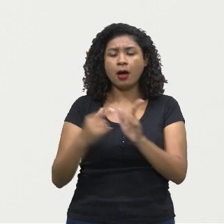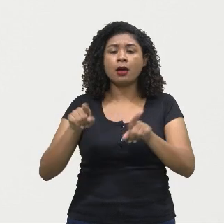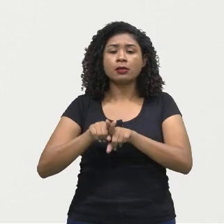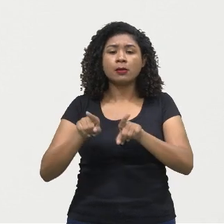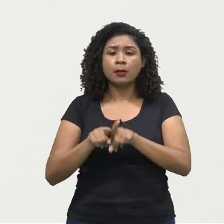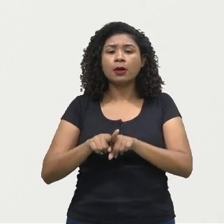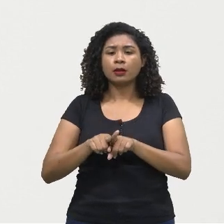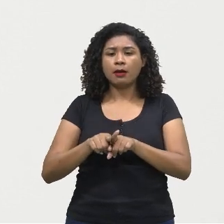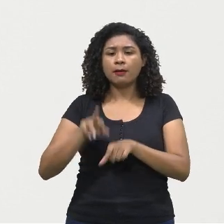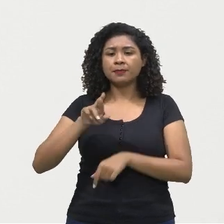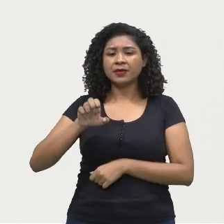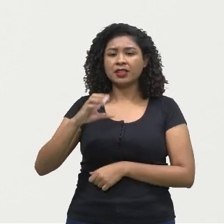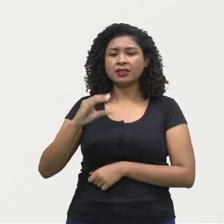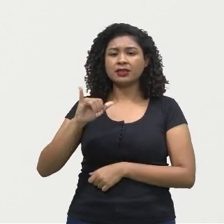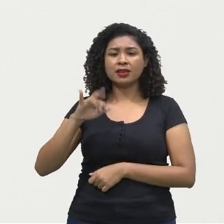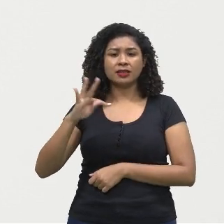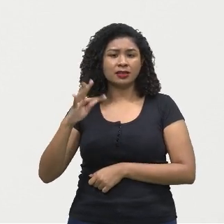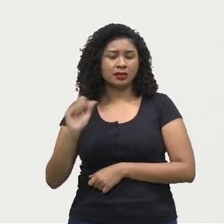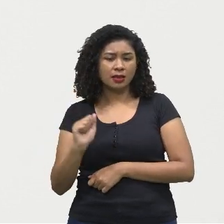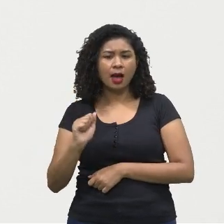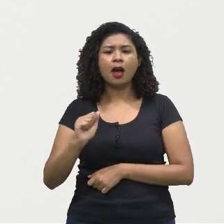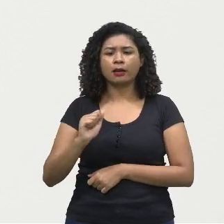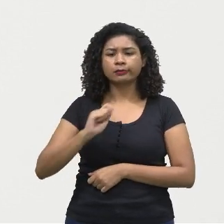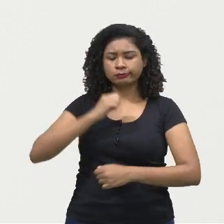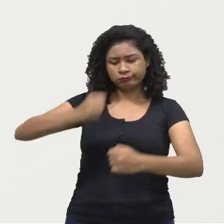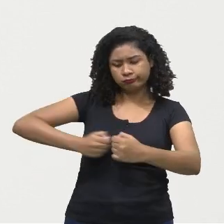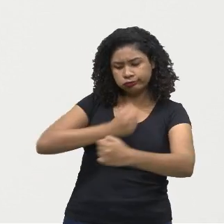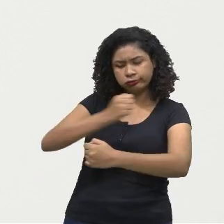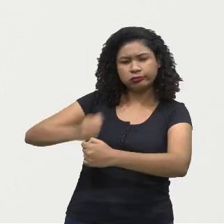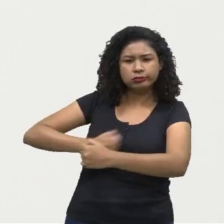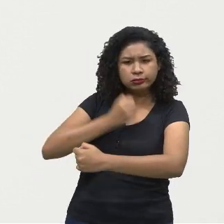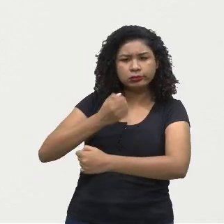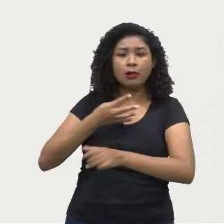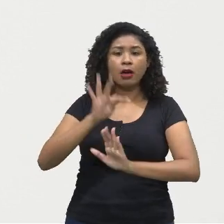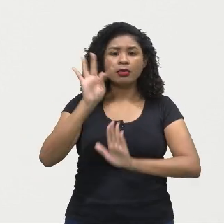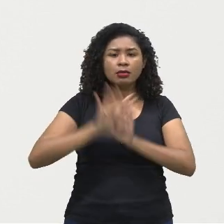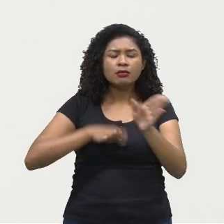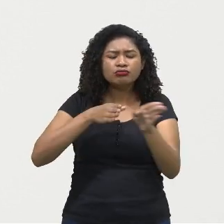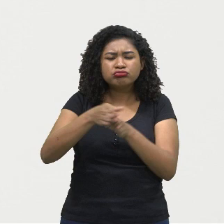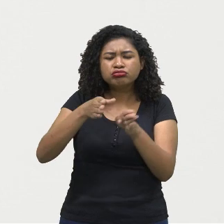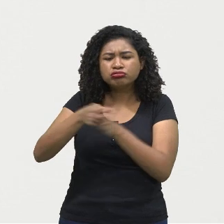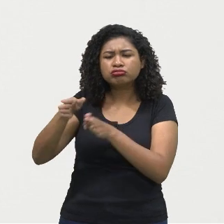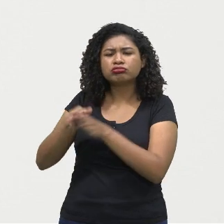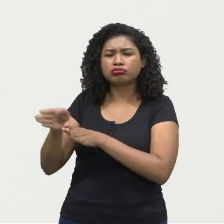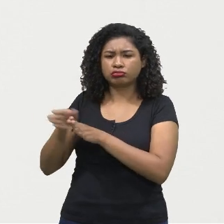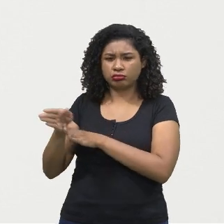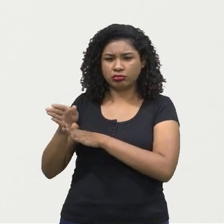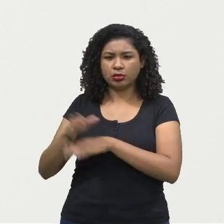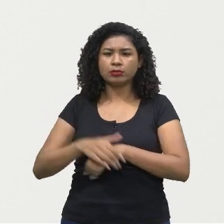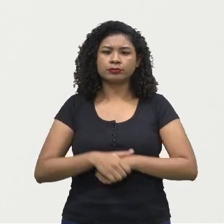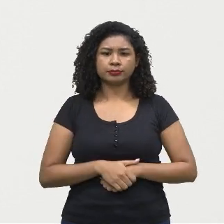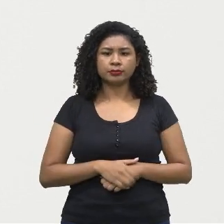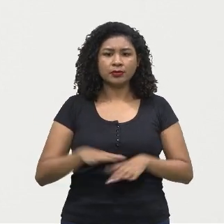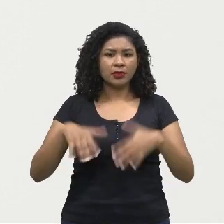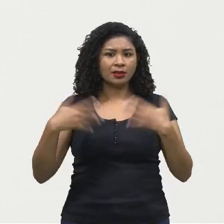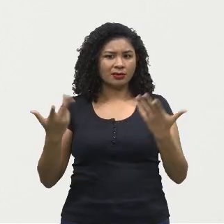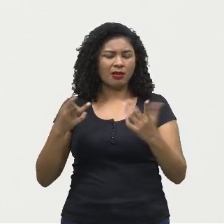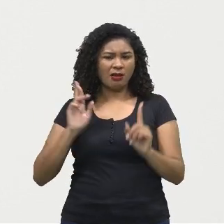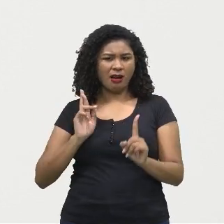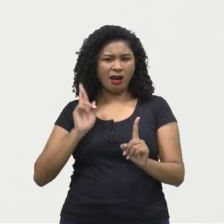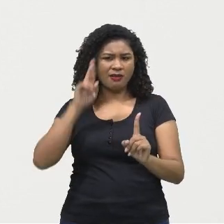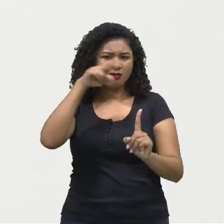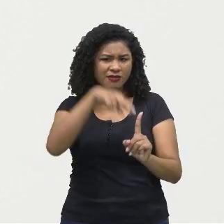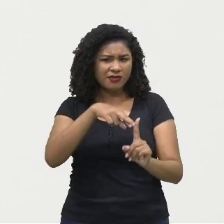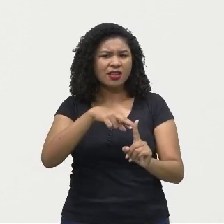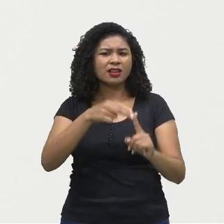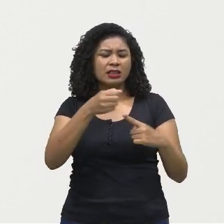bolo, né? Numa bula de remédio. É um texto instrutivo, correto? Então, esse aqui não se refere à